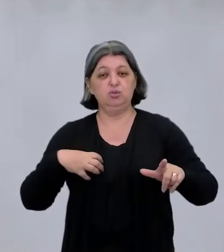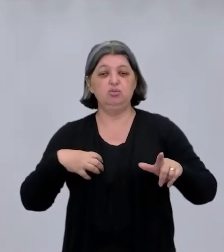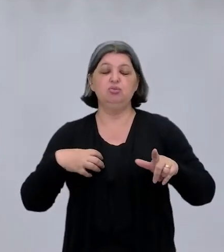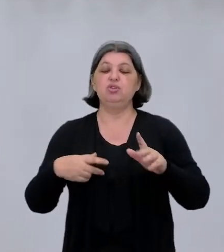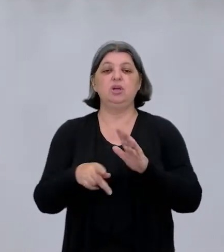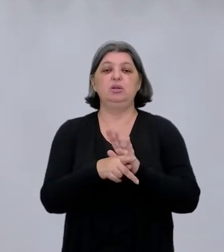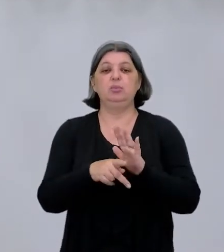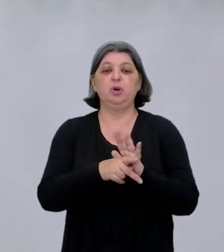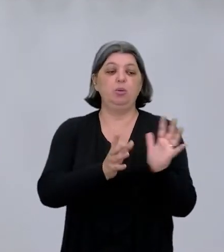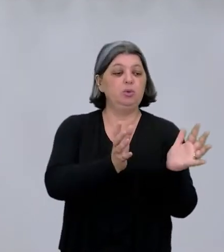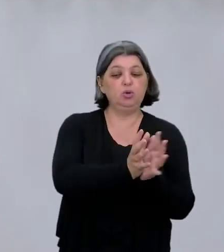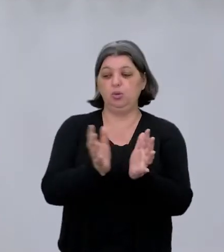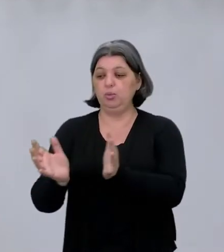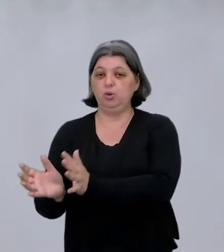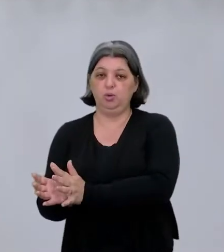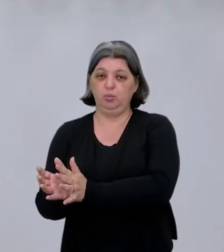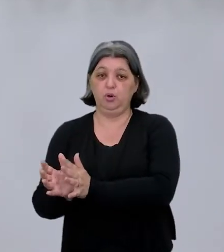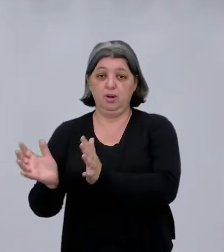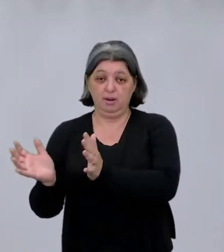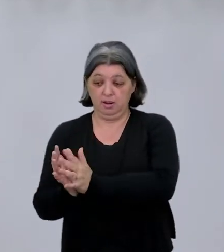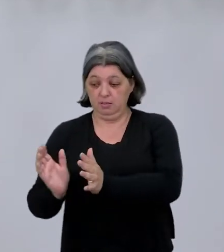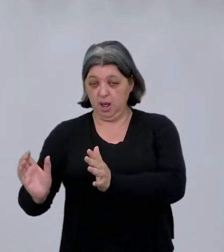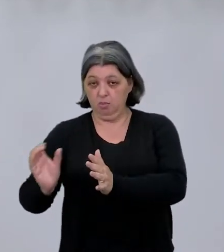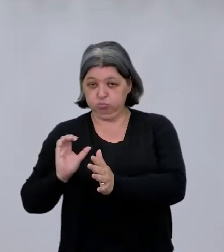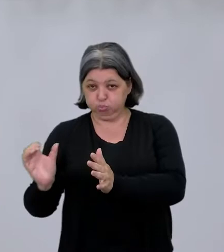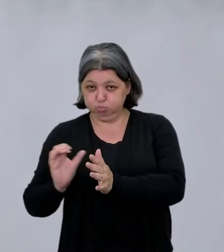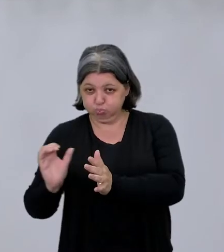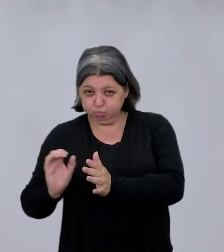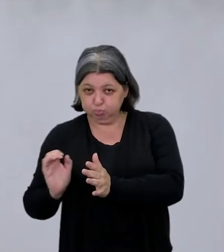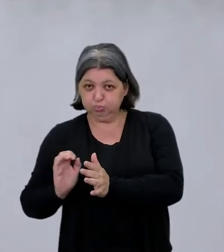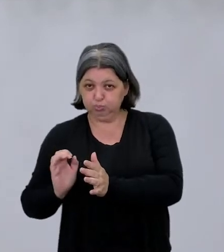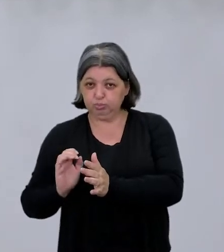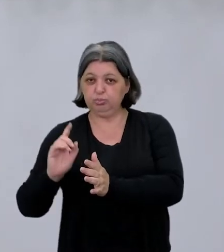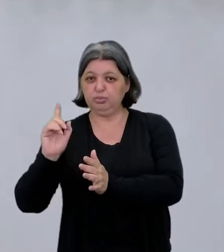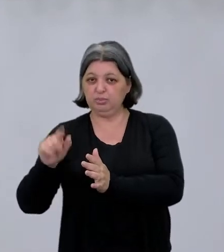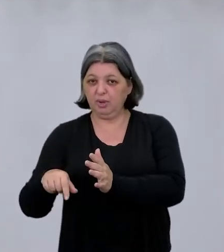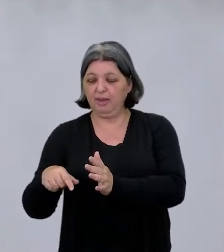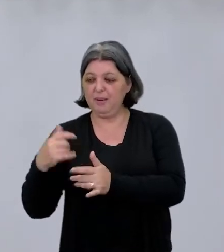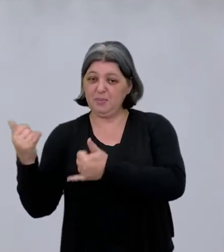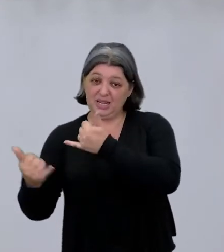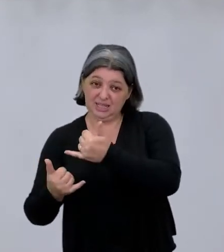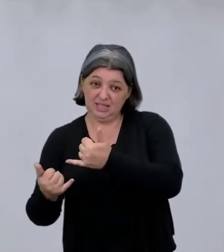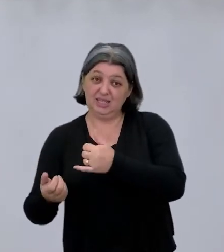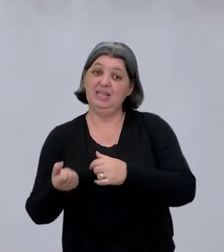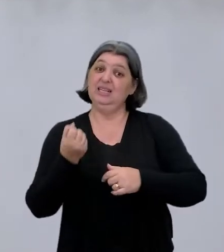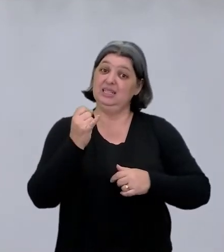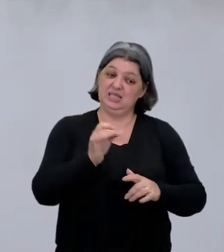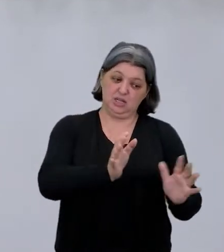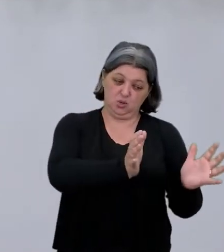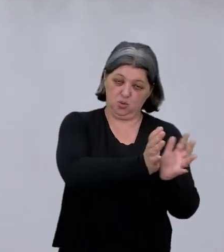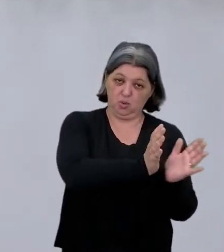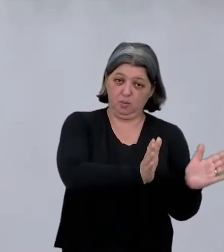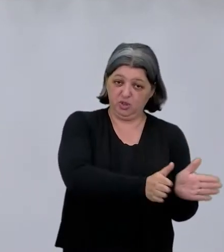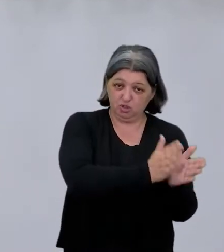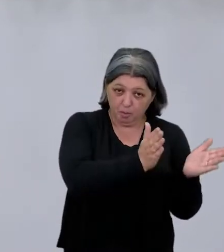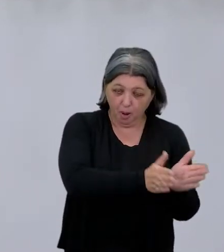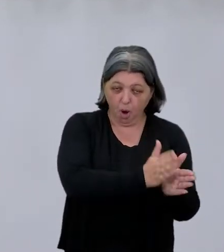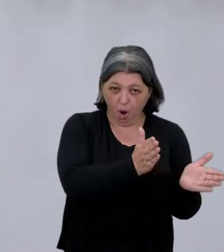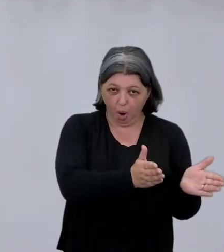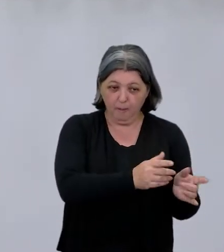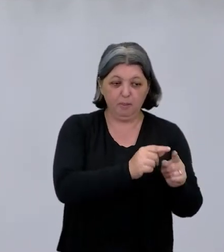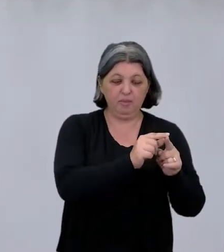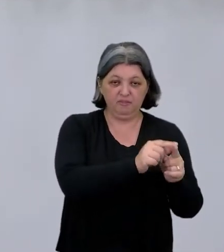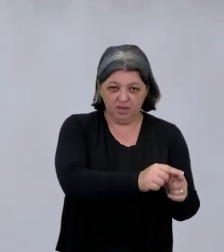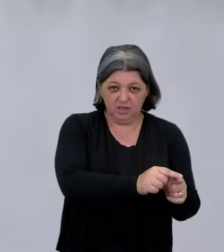que você se encontra. Porque se você se encontra numa classe social privilegiada, é molecagem. Se você está numa classe social que não